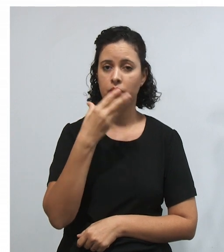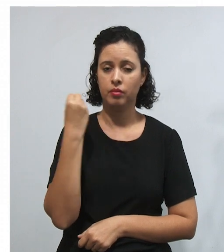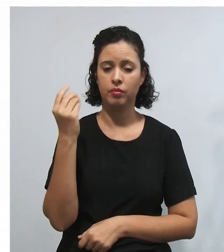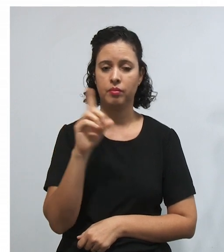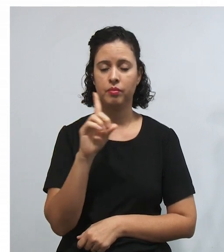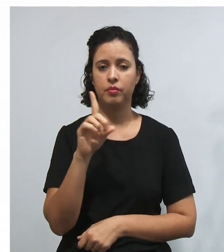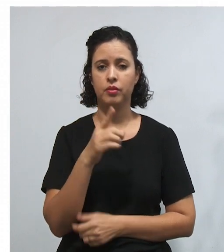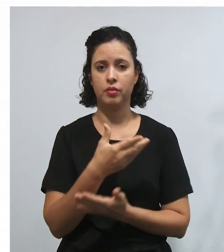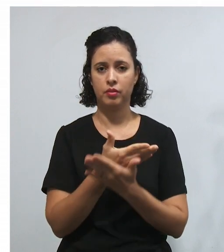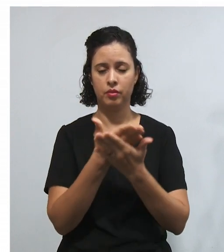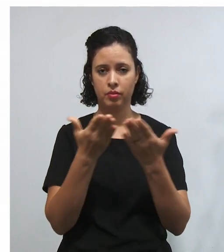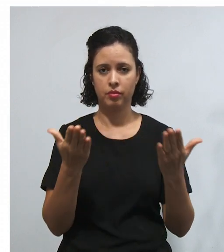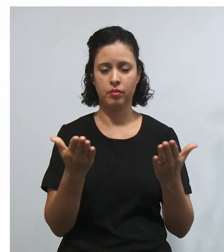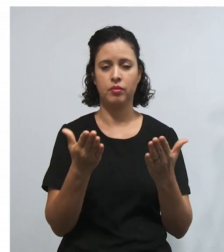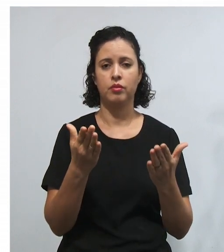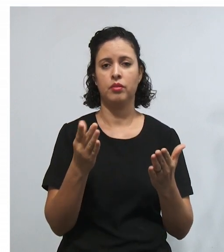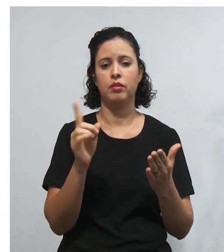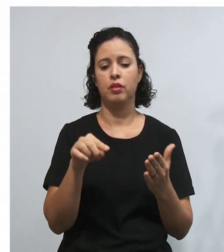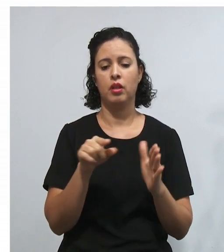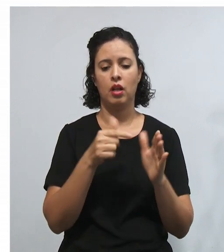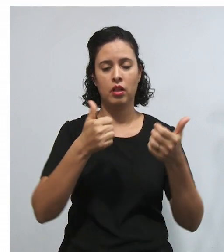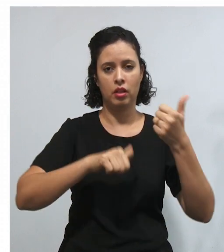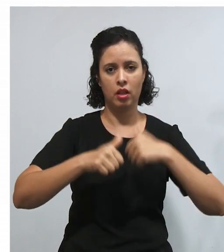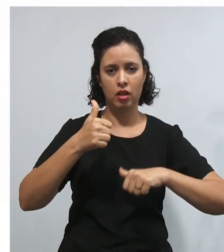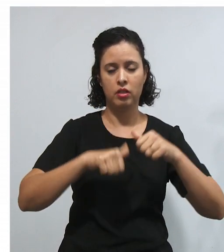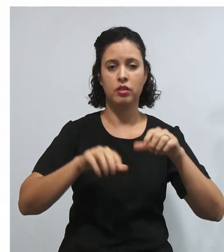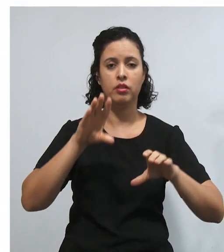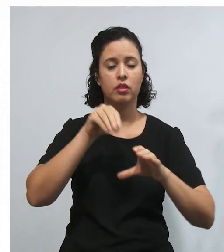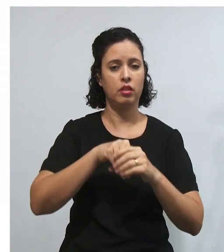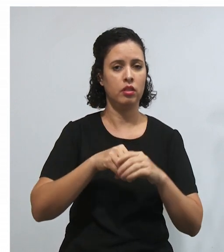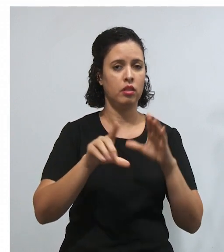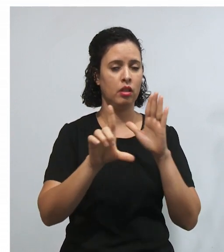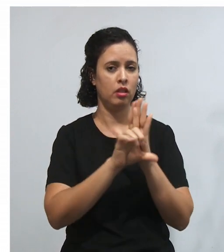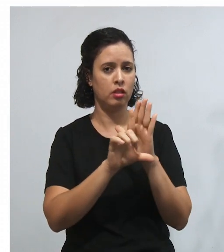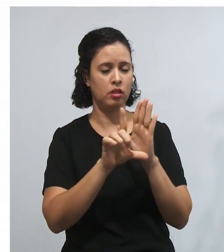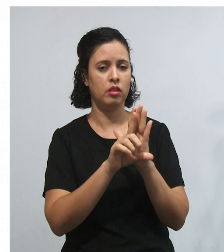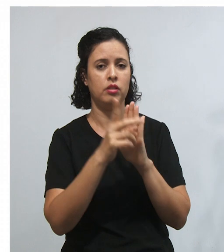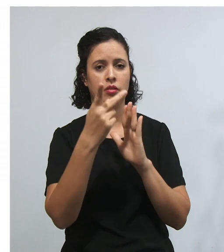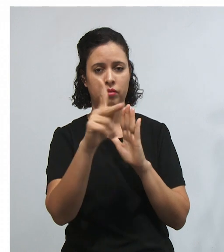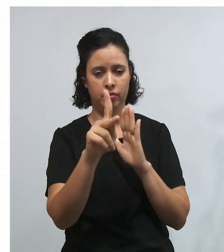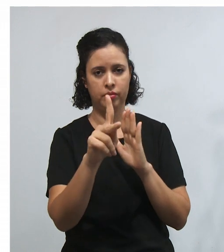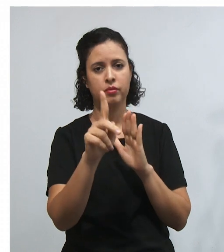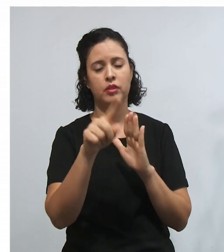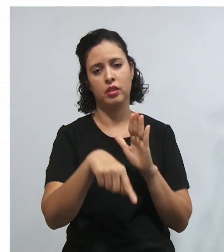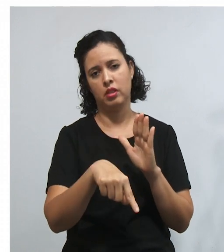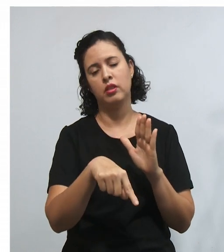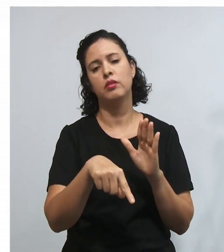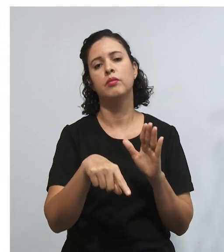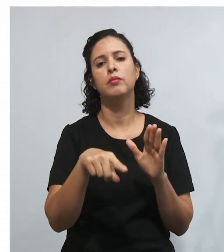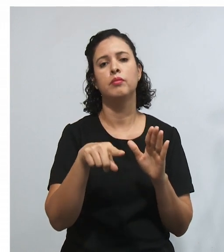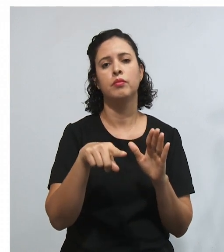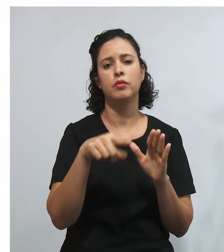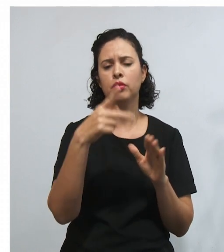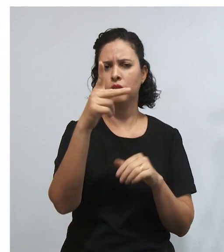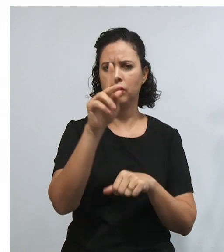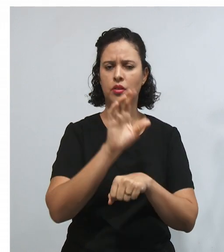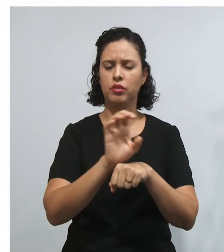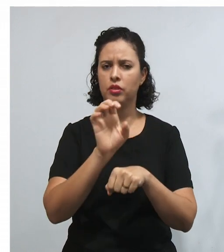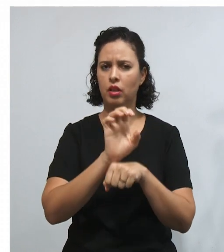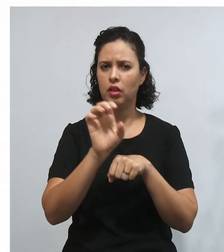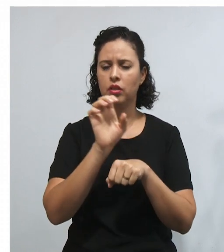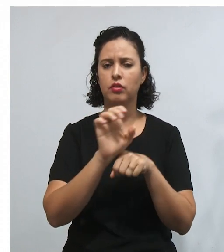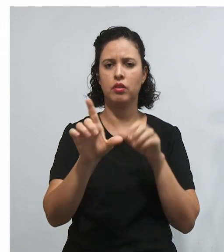esquecemos. Eu quero que você faça essa análise dentro da lei complementar aí que institui o regime jurídico dos servidores públicos do